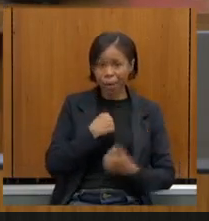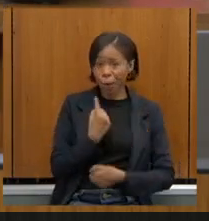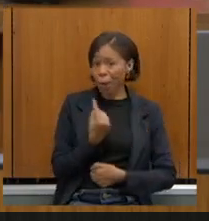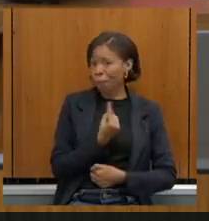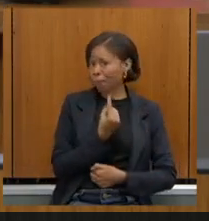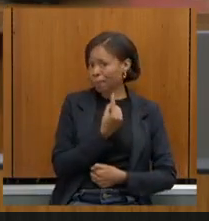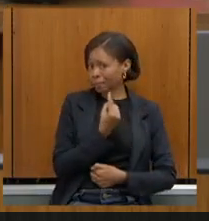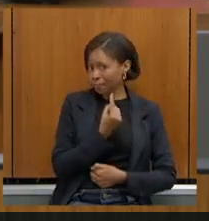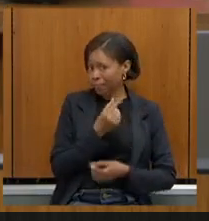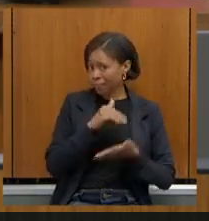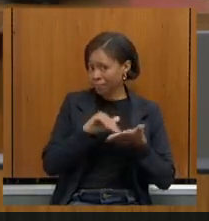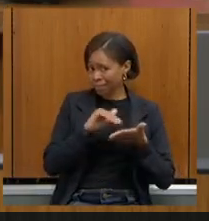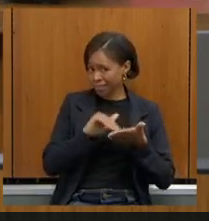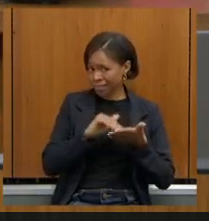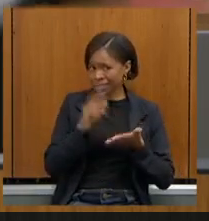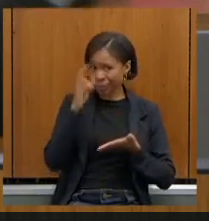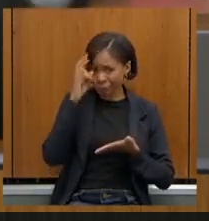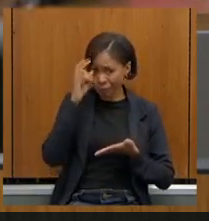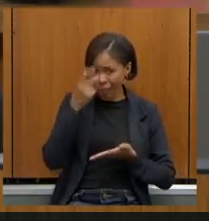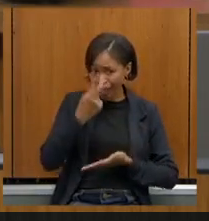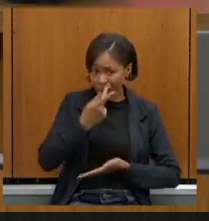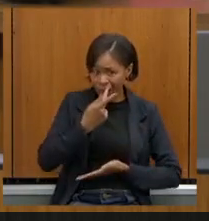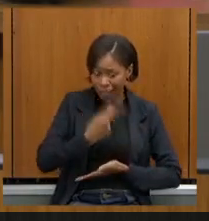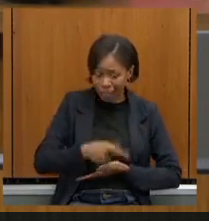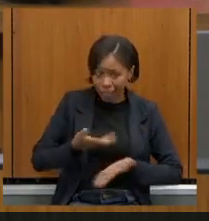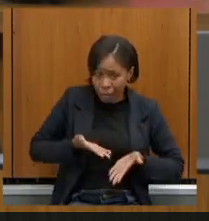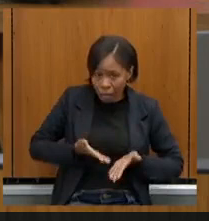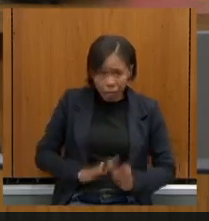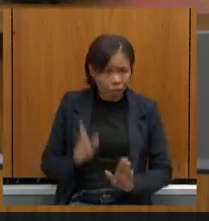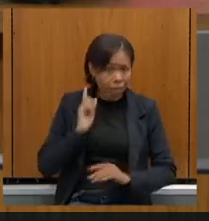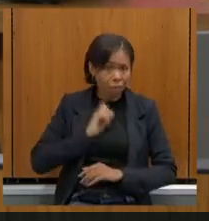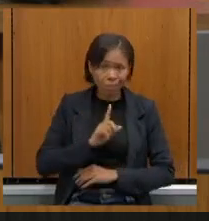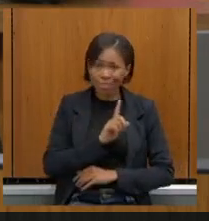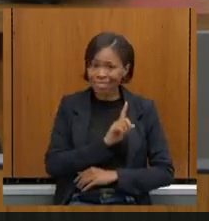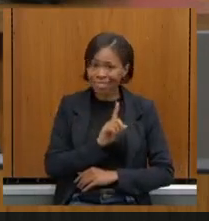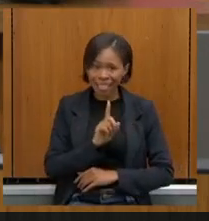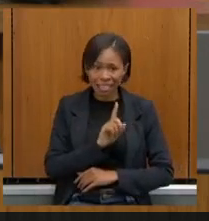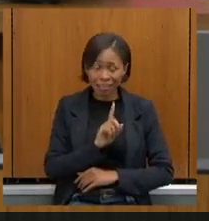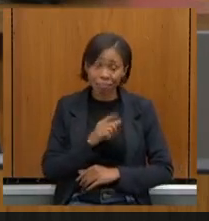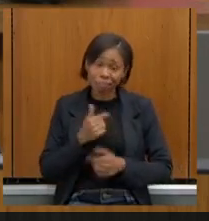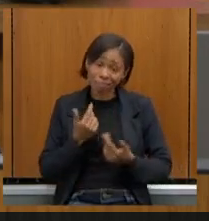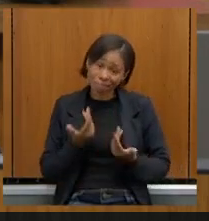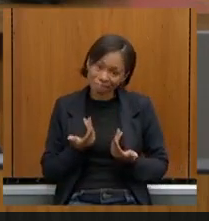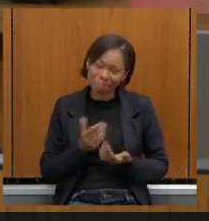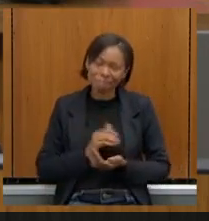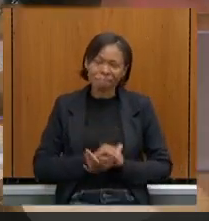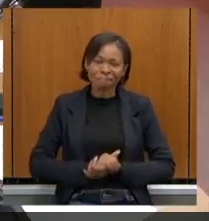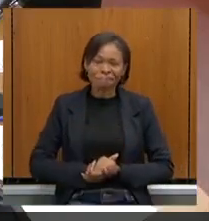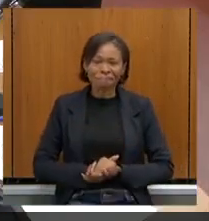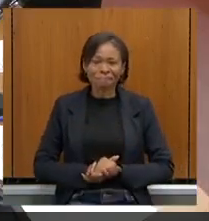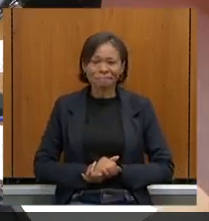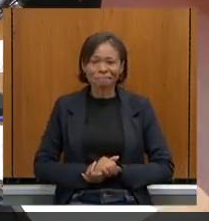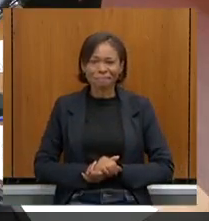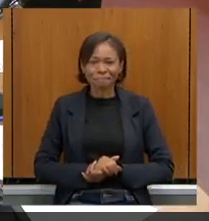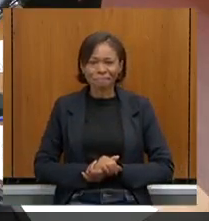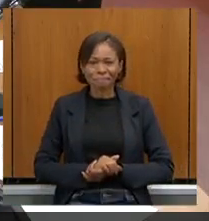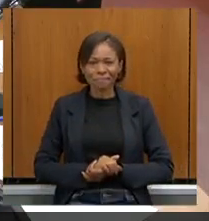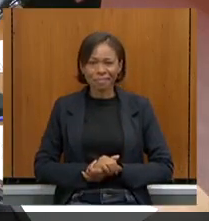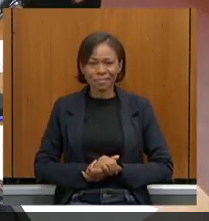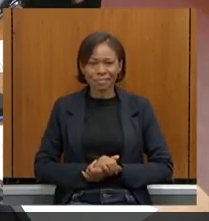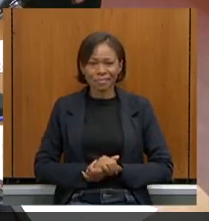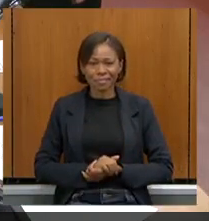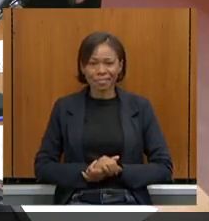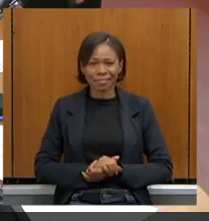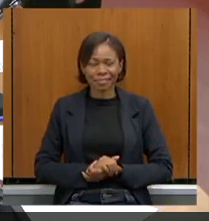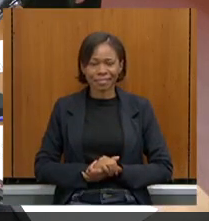é das Minas. Eu erudito com o popular. popular, mas não que o erudito não